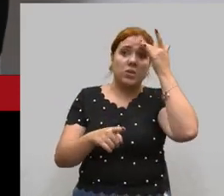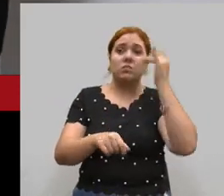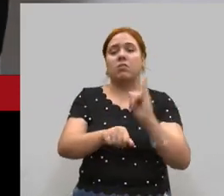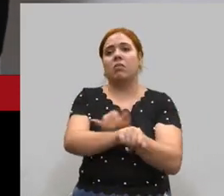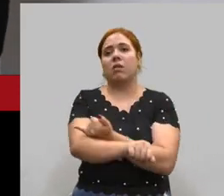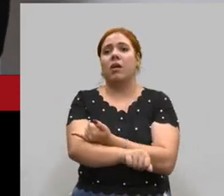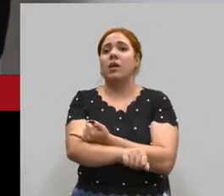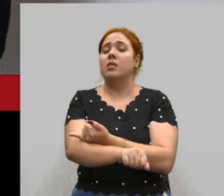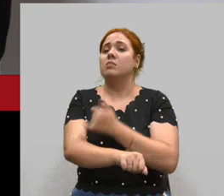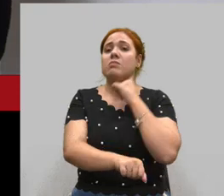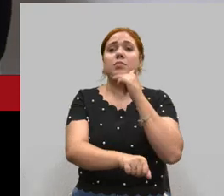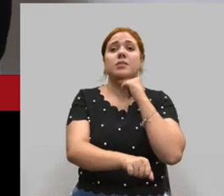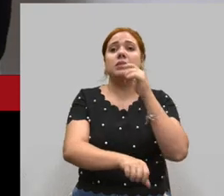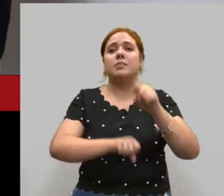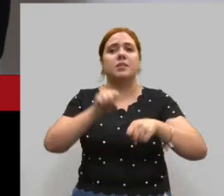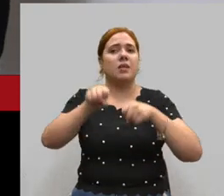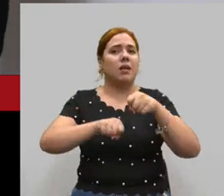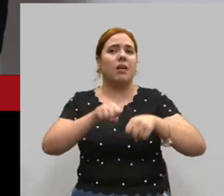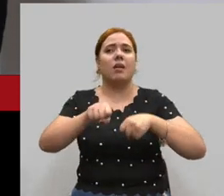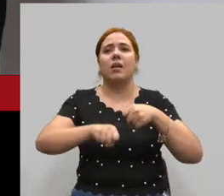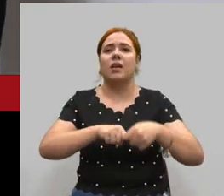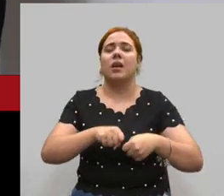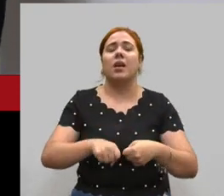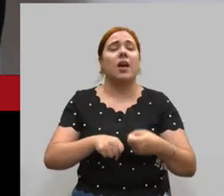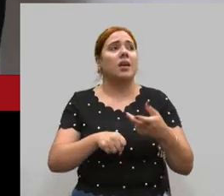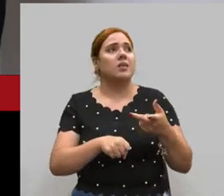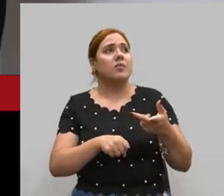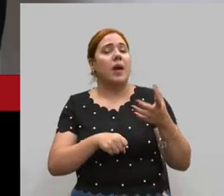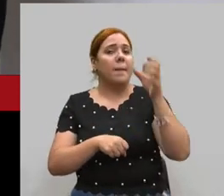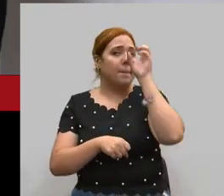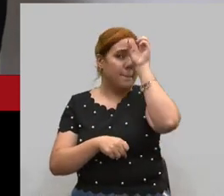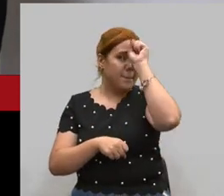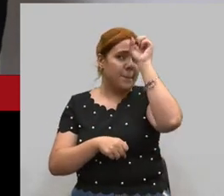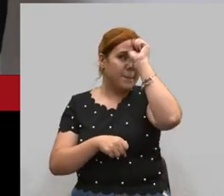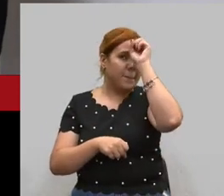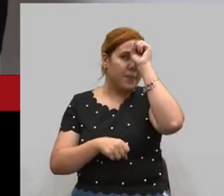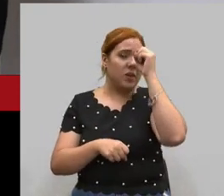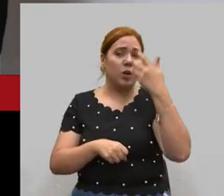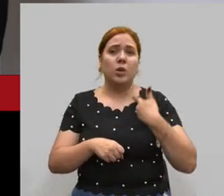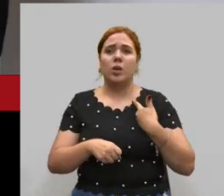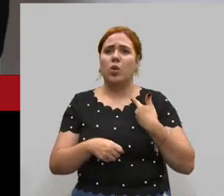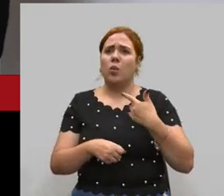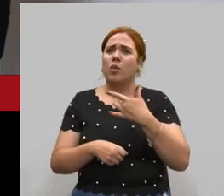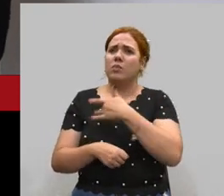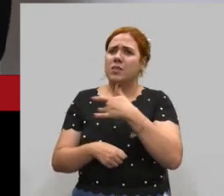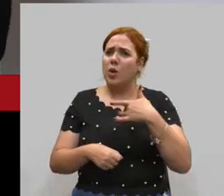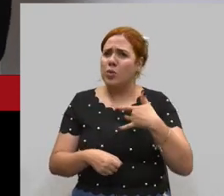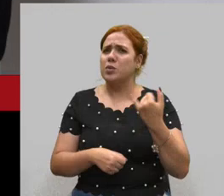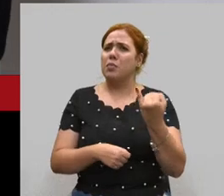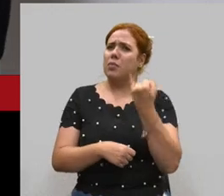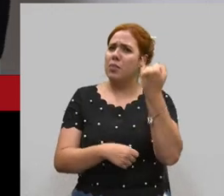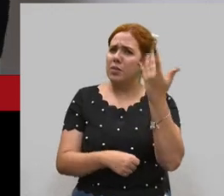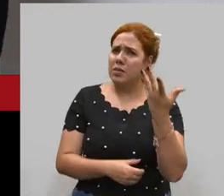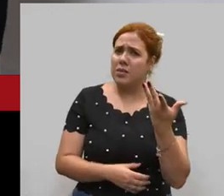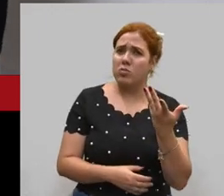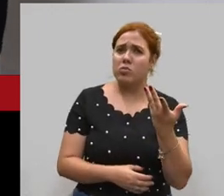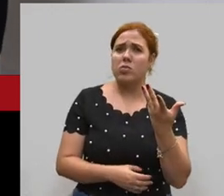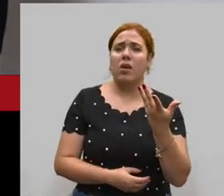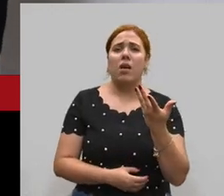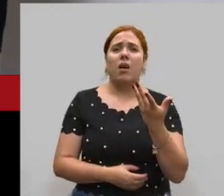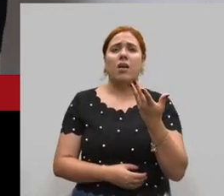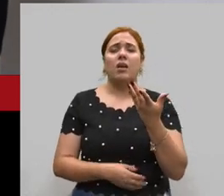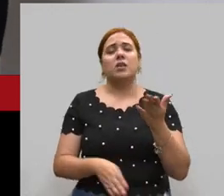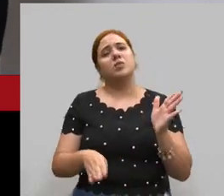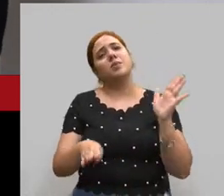ela vai entrando nesse estilo de vida aprendendo tudo que esse estilo de vida traz então é uma ferramenta incrível e que me colocou de